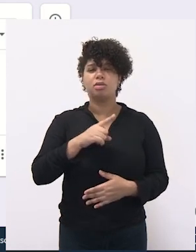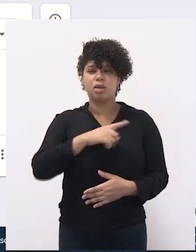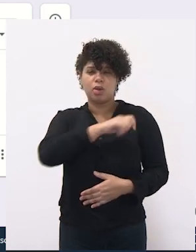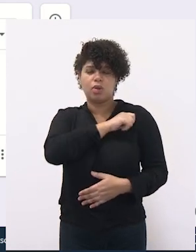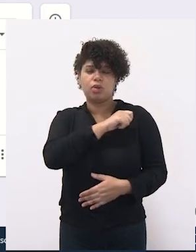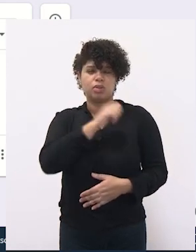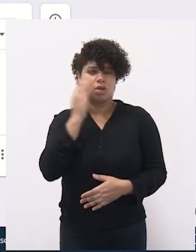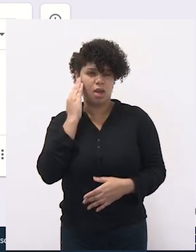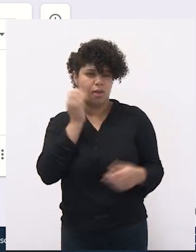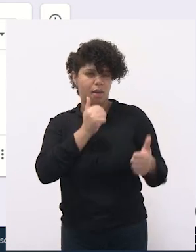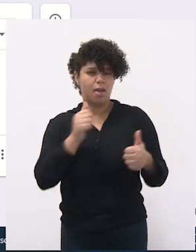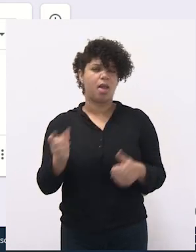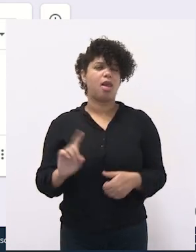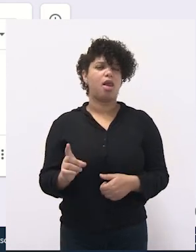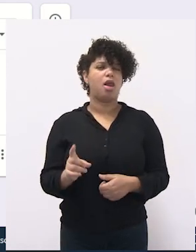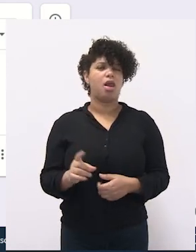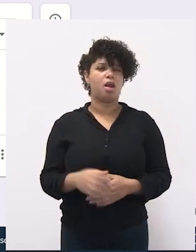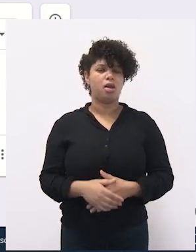o formulário mesmo como